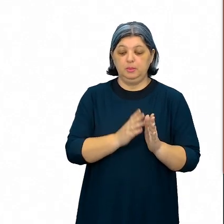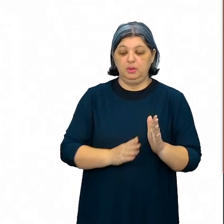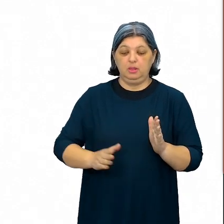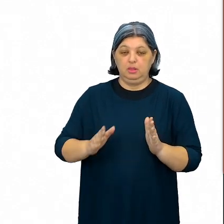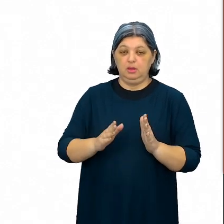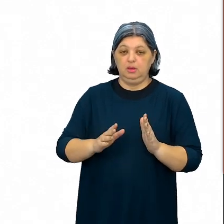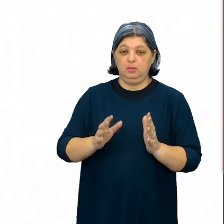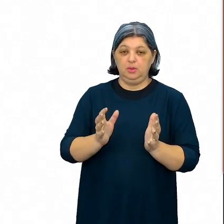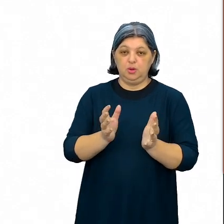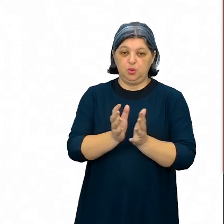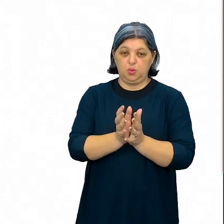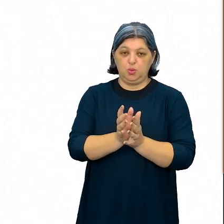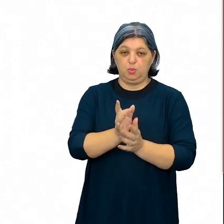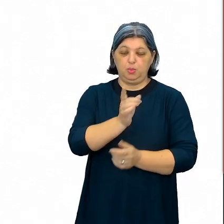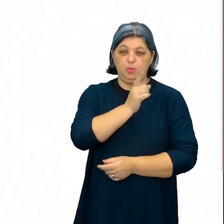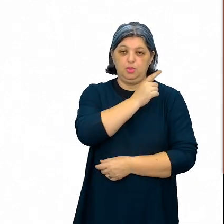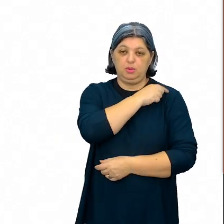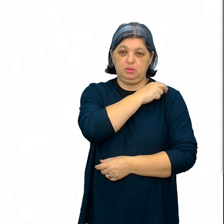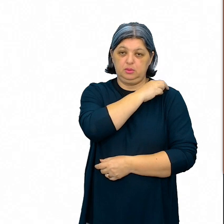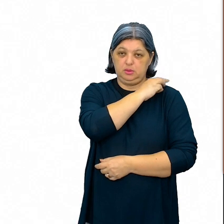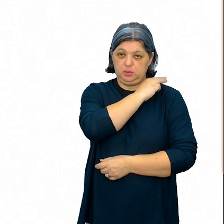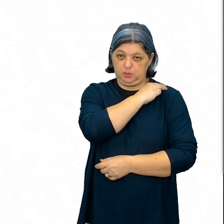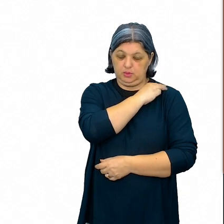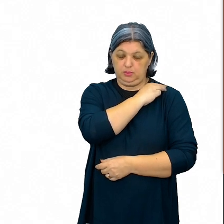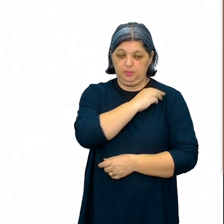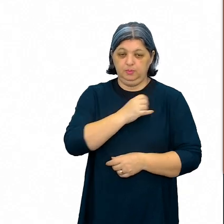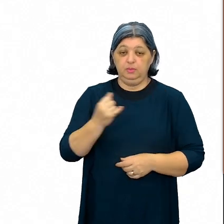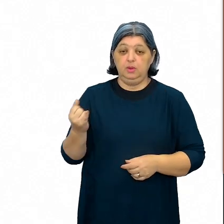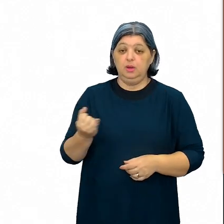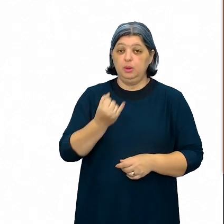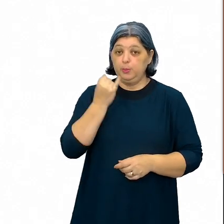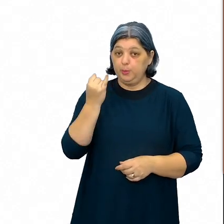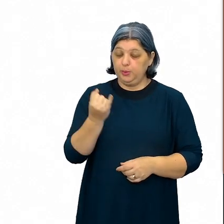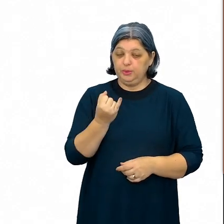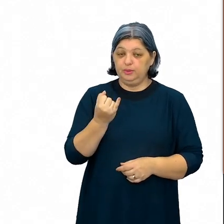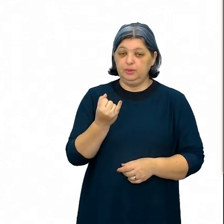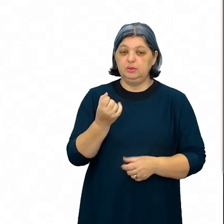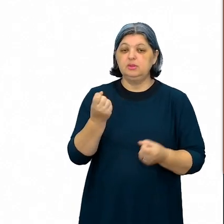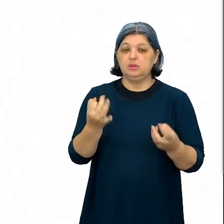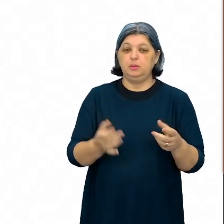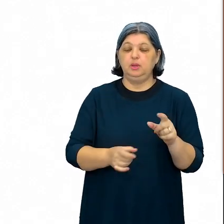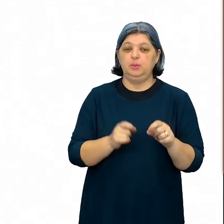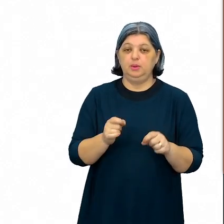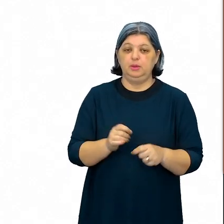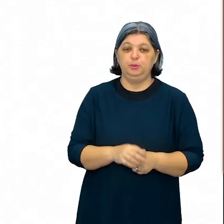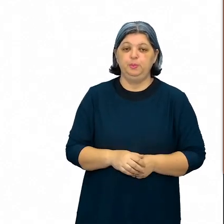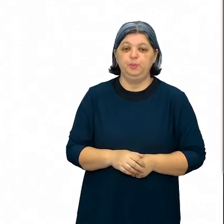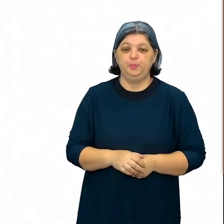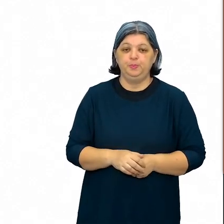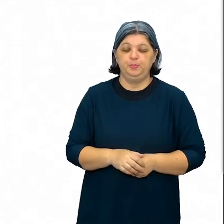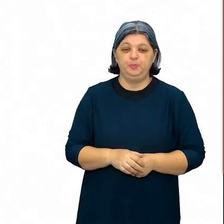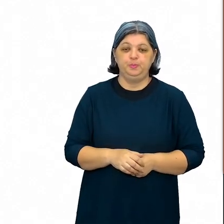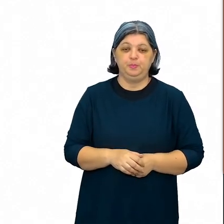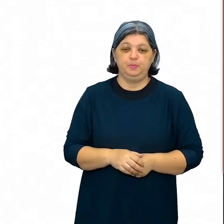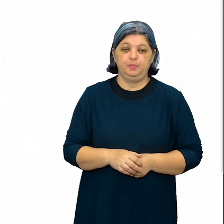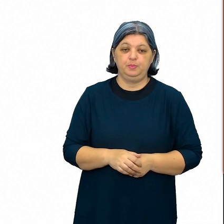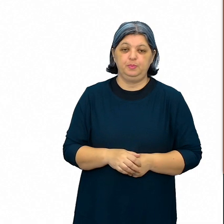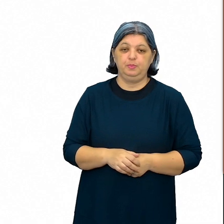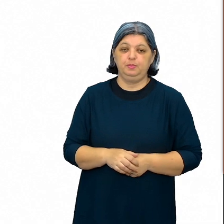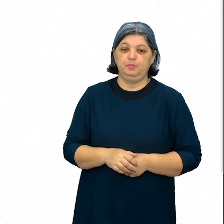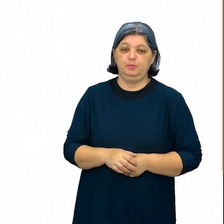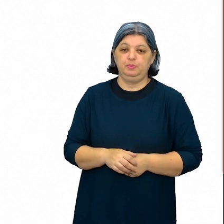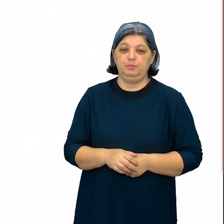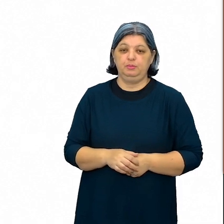médio tá isso eu acho que é sempre bem importante a gente ressaltar haja Vista né a quantidade aí de